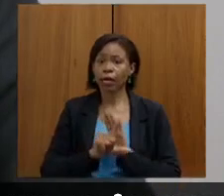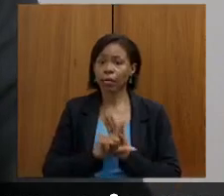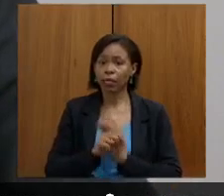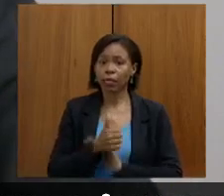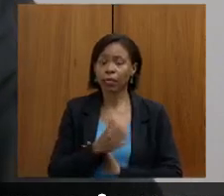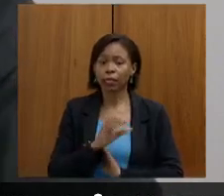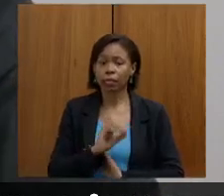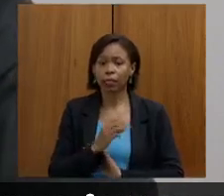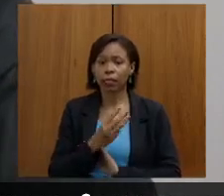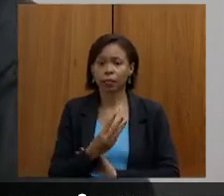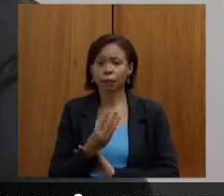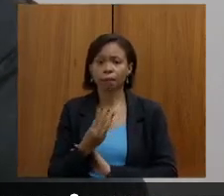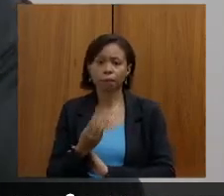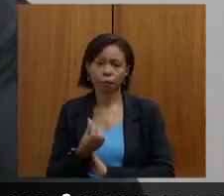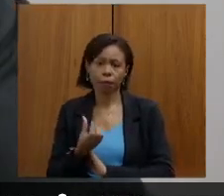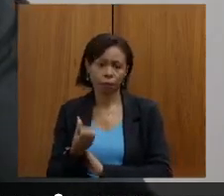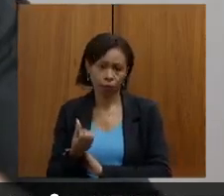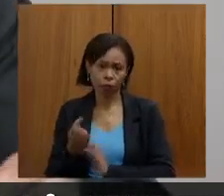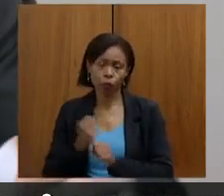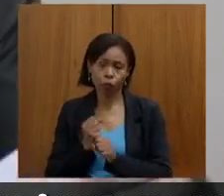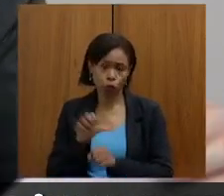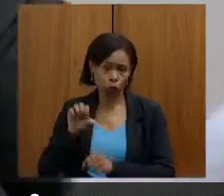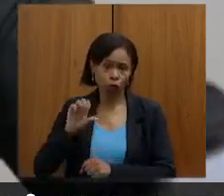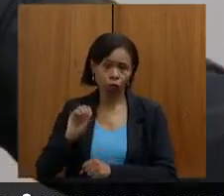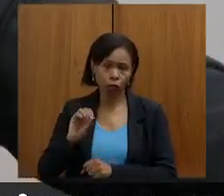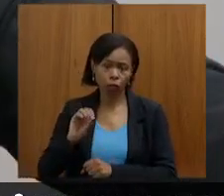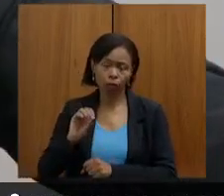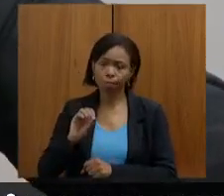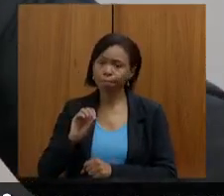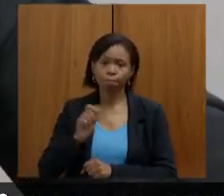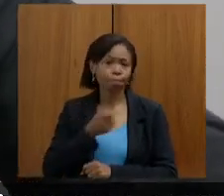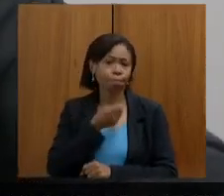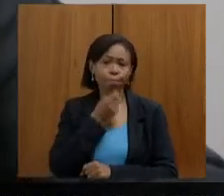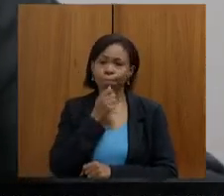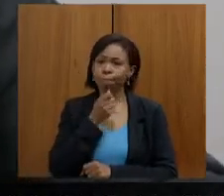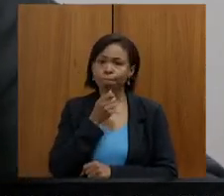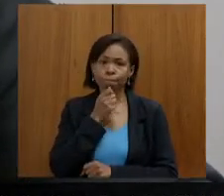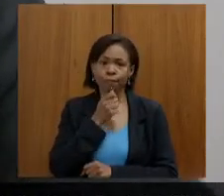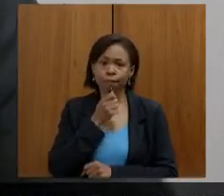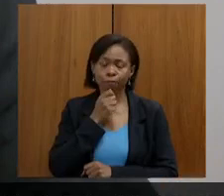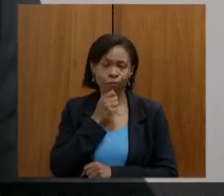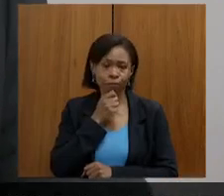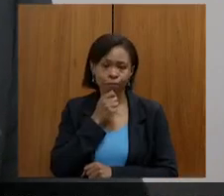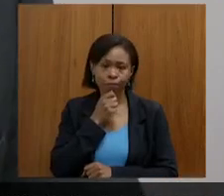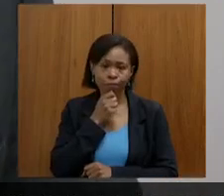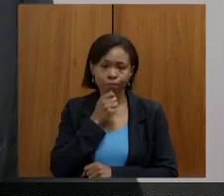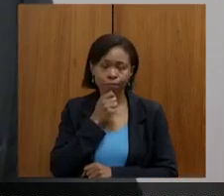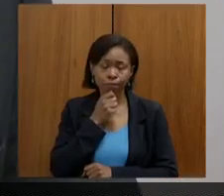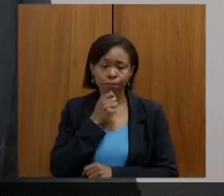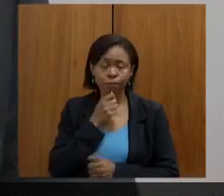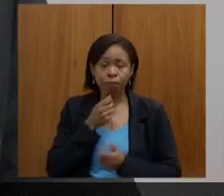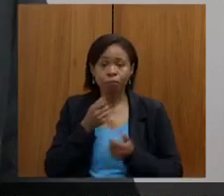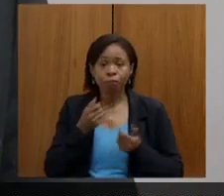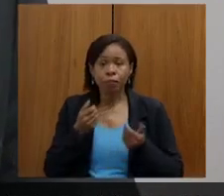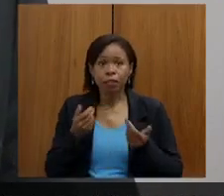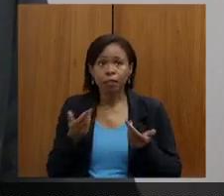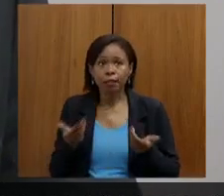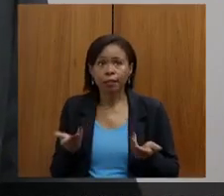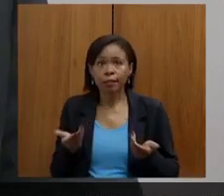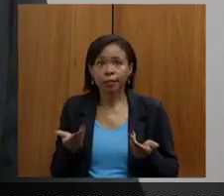10366 de 90 não foi revogado e obviamente é